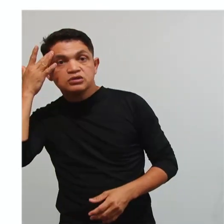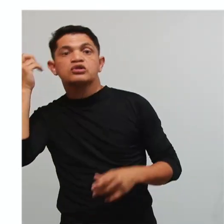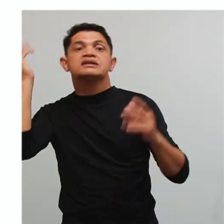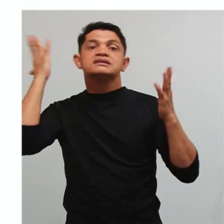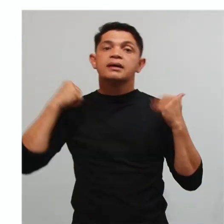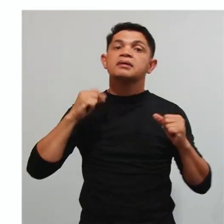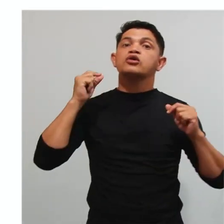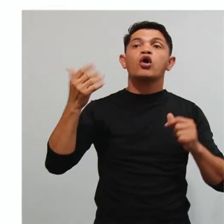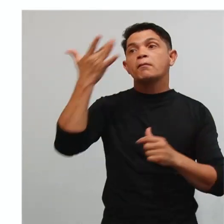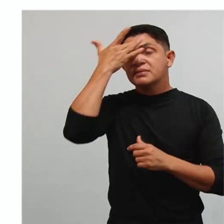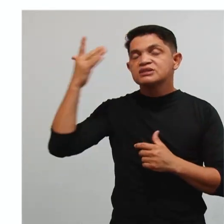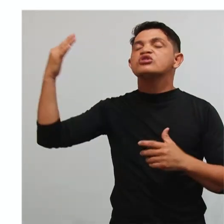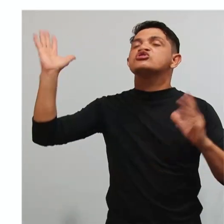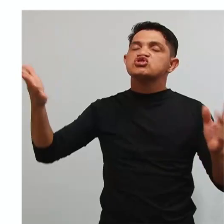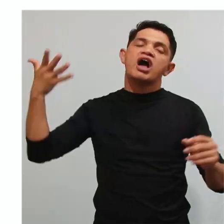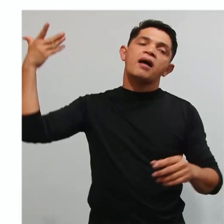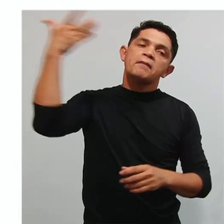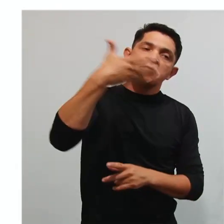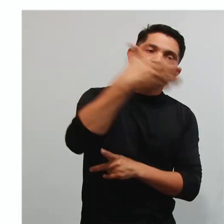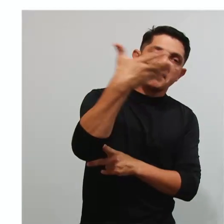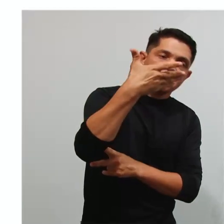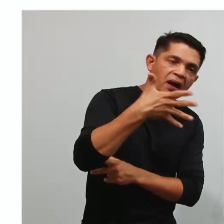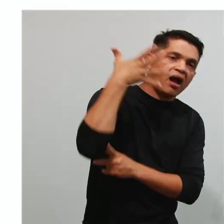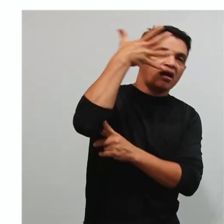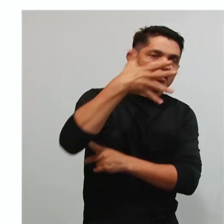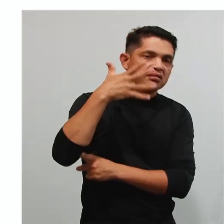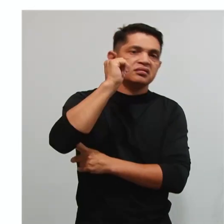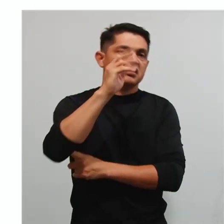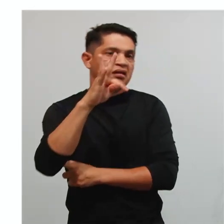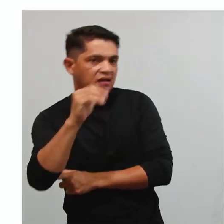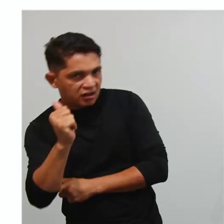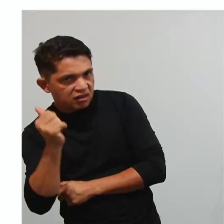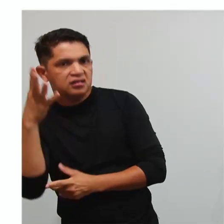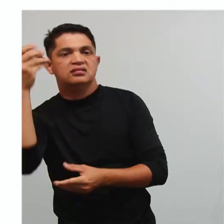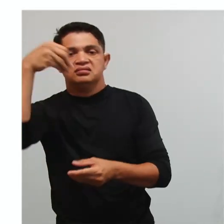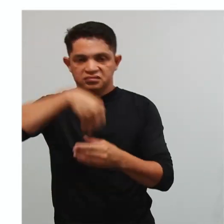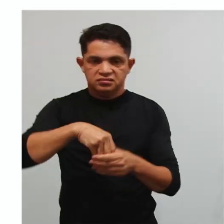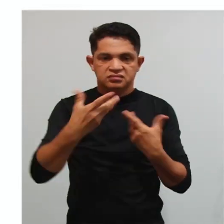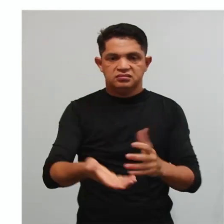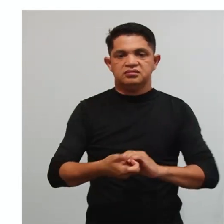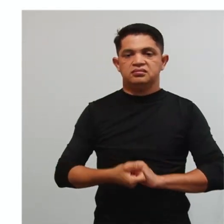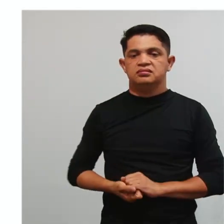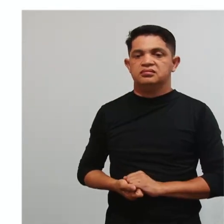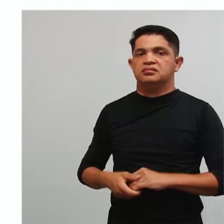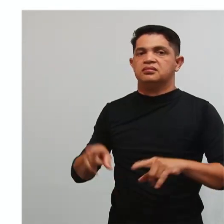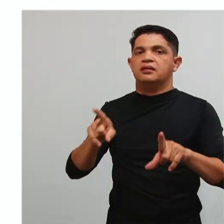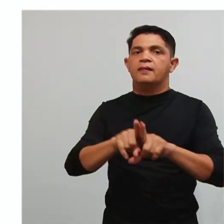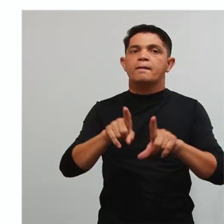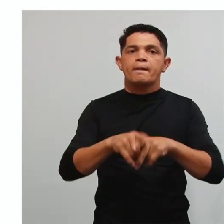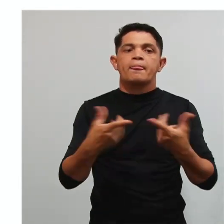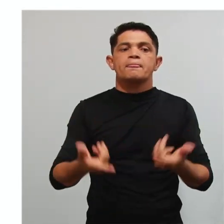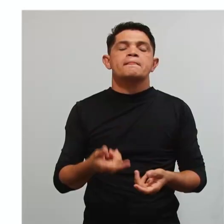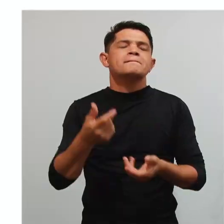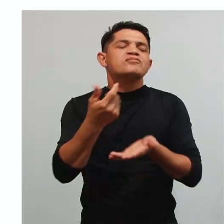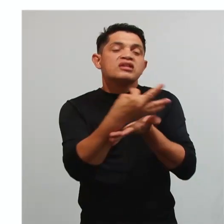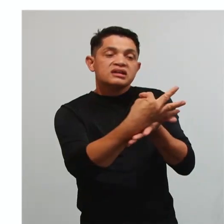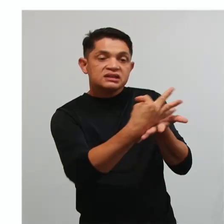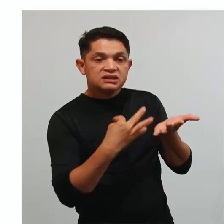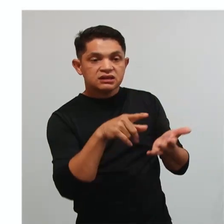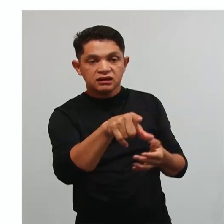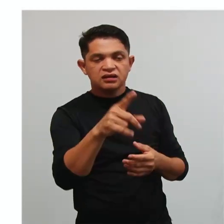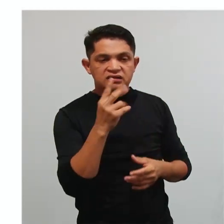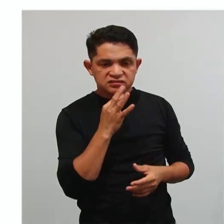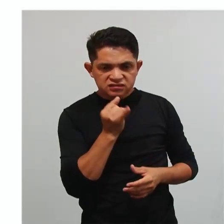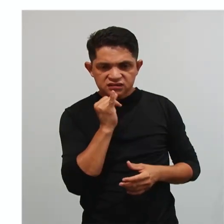verbos no passado e apresentar resumidamente cada ponto discutido. E o fecho, isso aqui é o fecho,